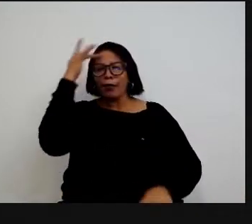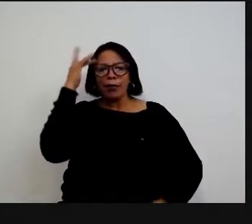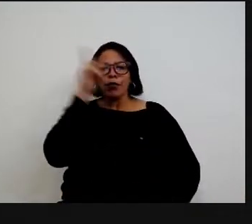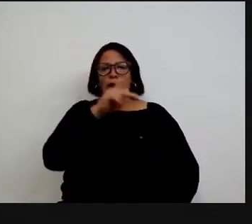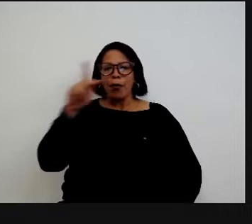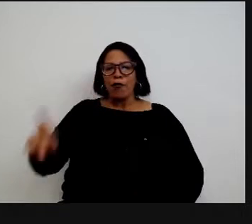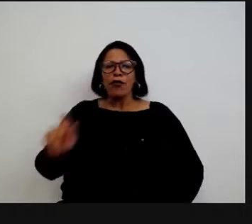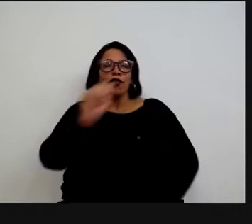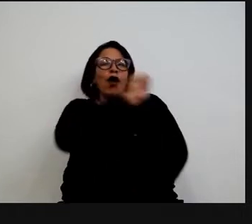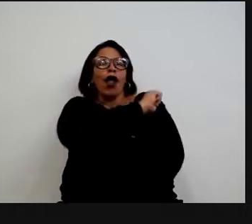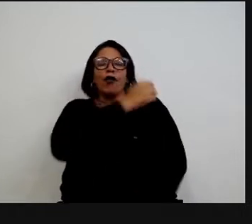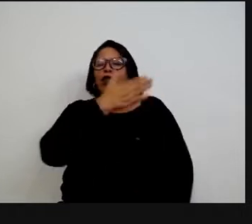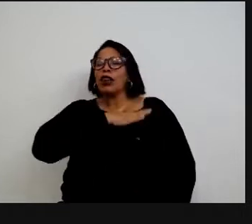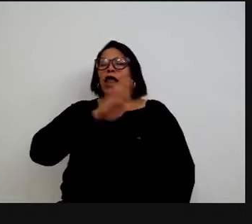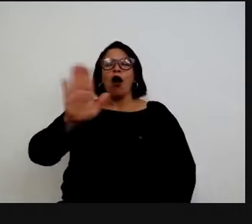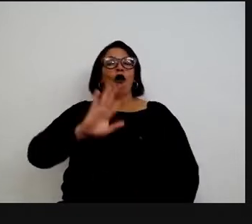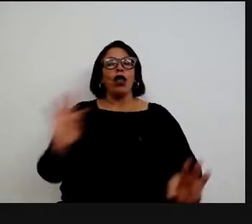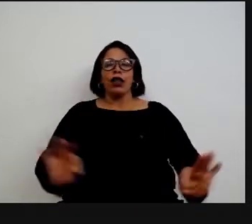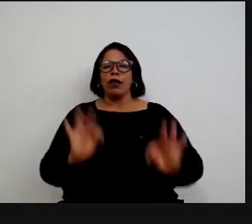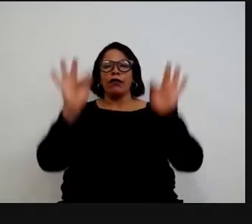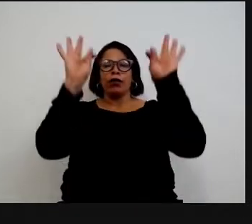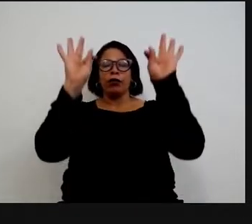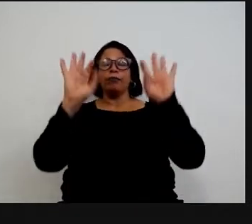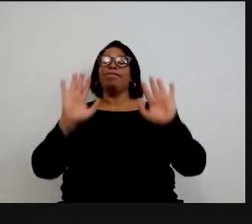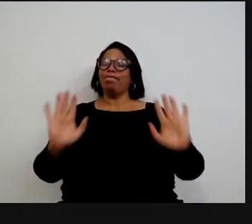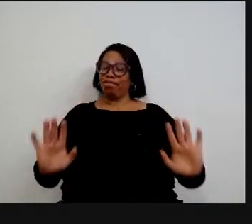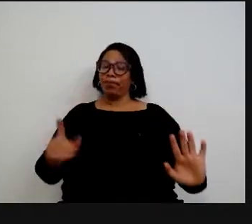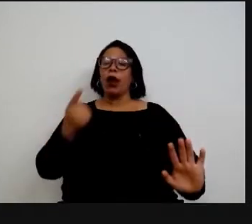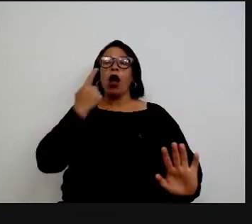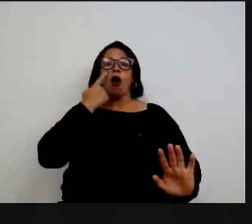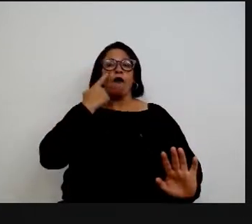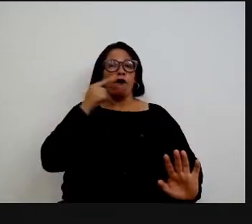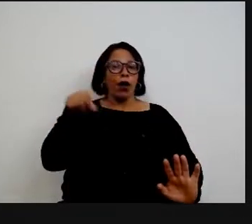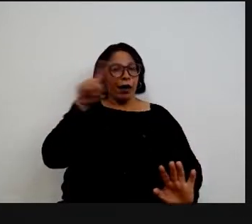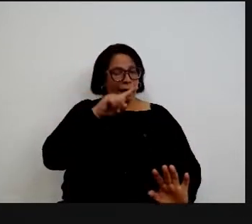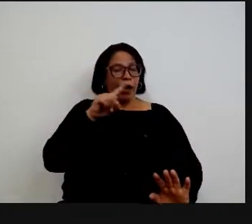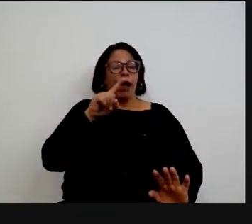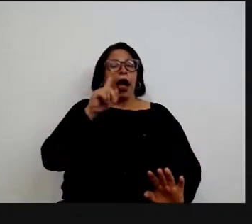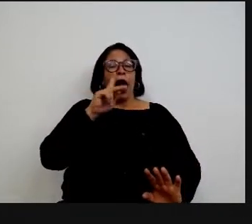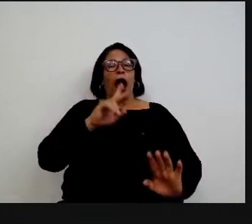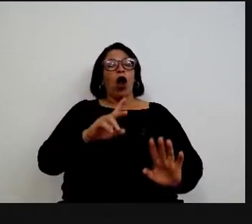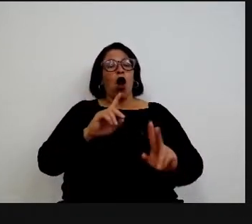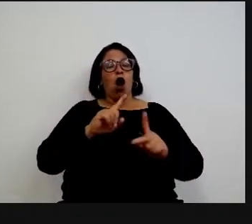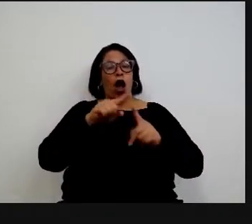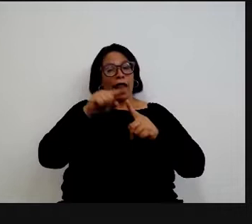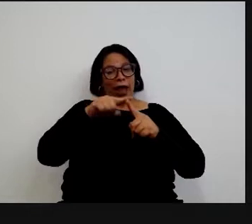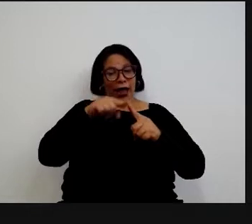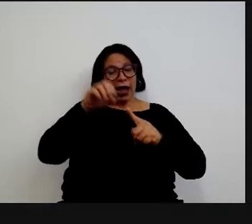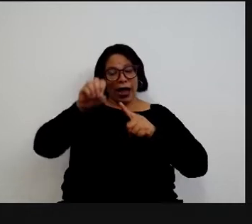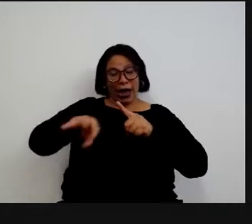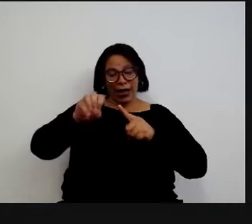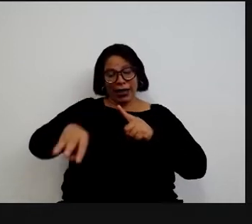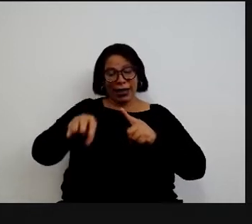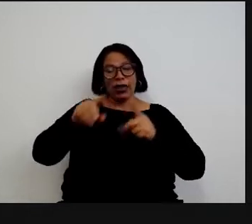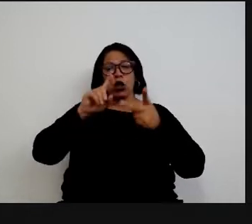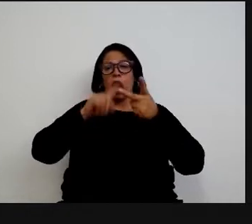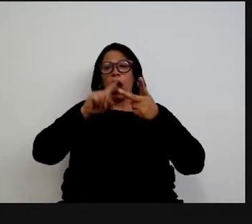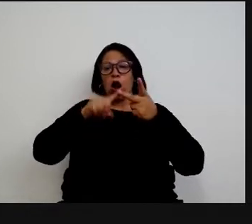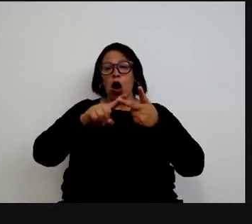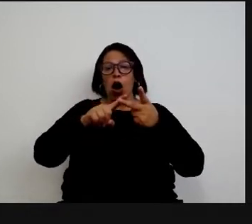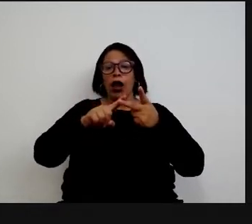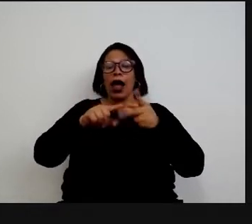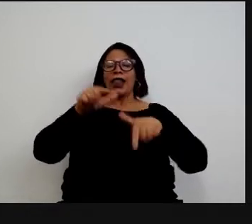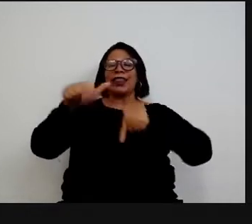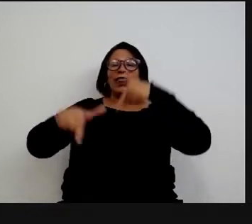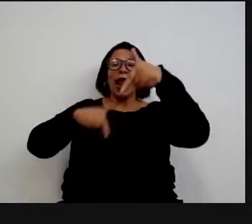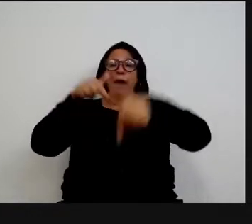vista da educação. Do ponto de vista de trabalho, porque por isso que eu falo que não dá para desconectar essas duas coisas. Do ponto de vista de forma de